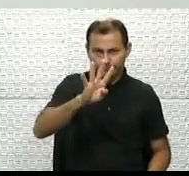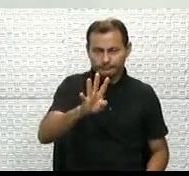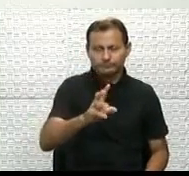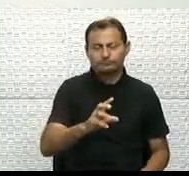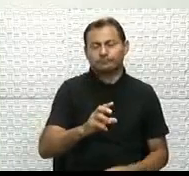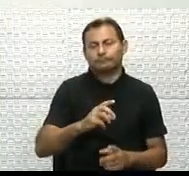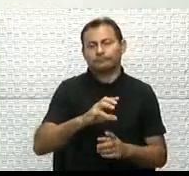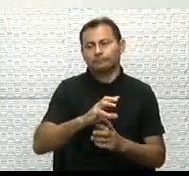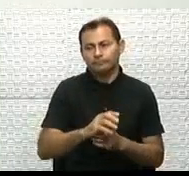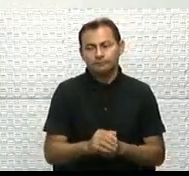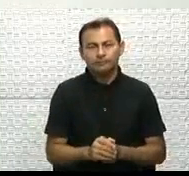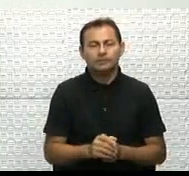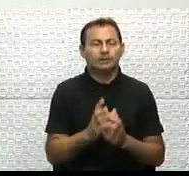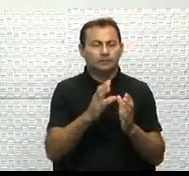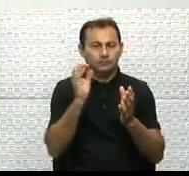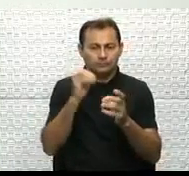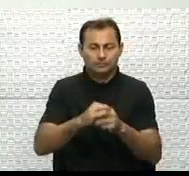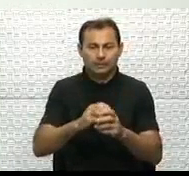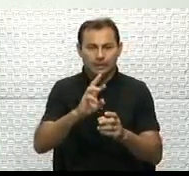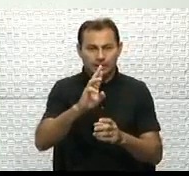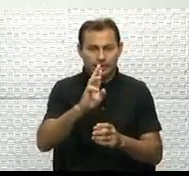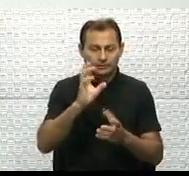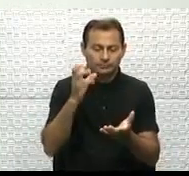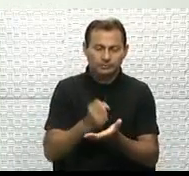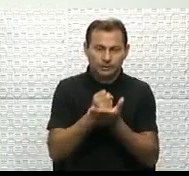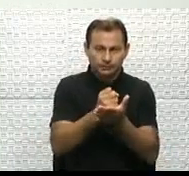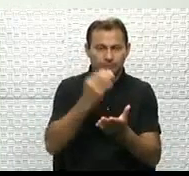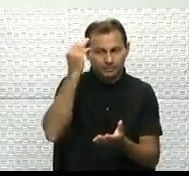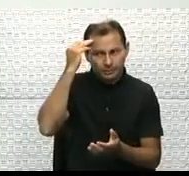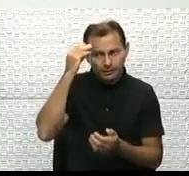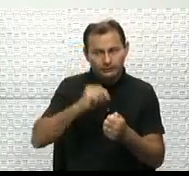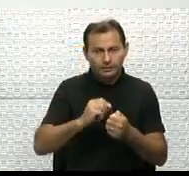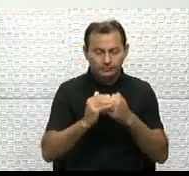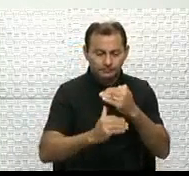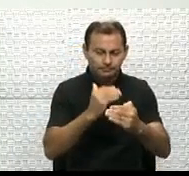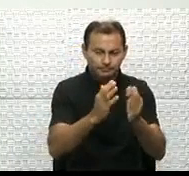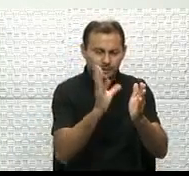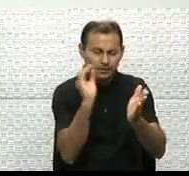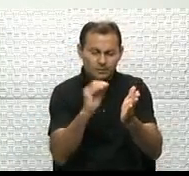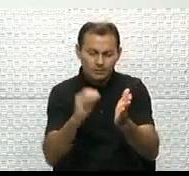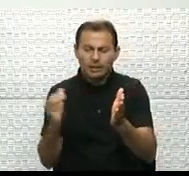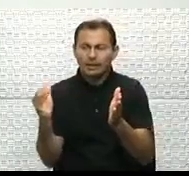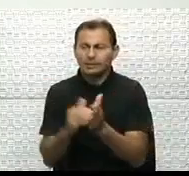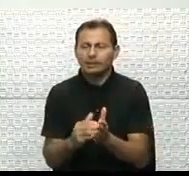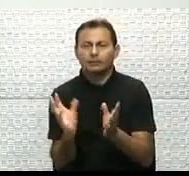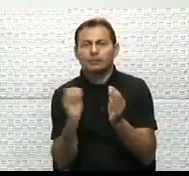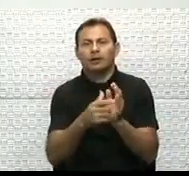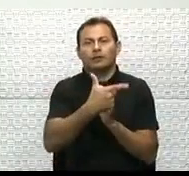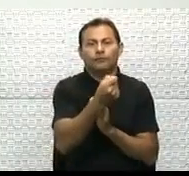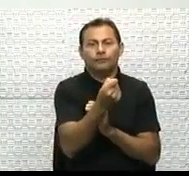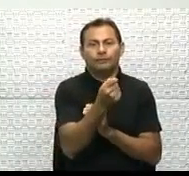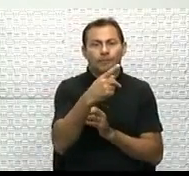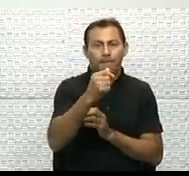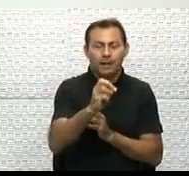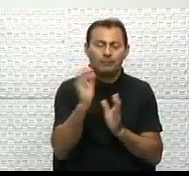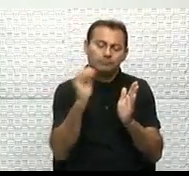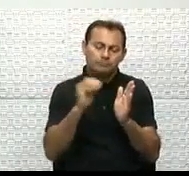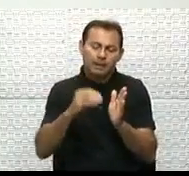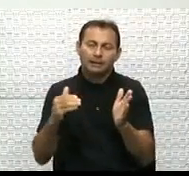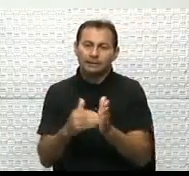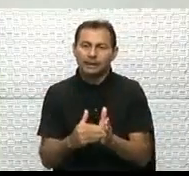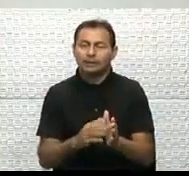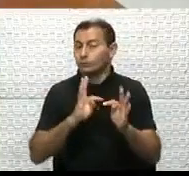5,4, M+, quarto par ordenado registrado na memória, e aí você faz esse procedimento até registrar os 20 pares ordenados na